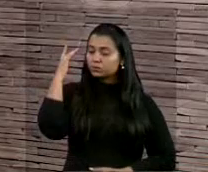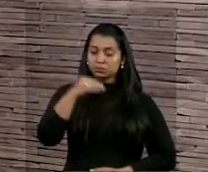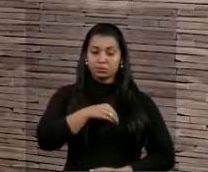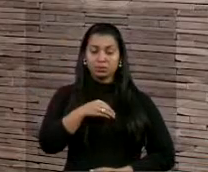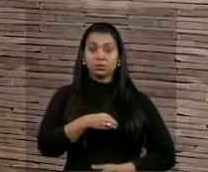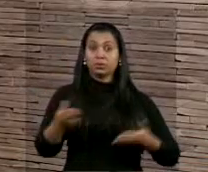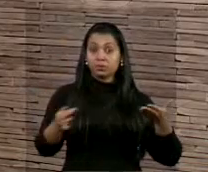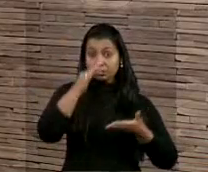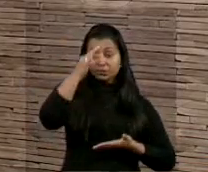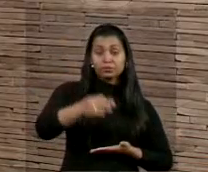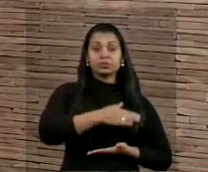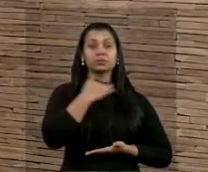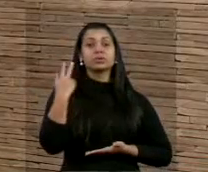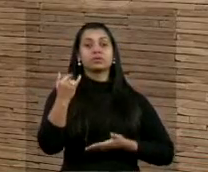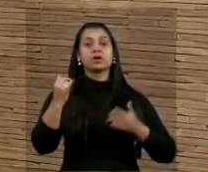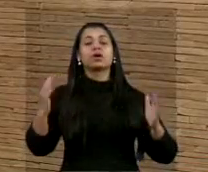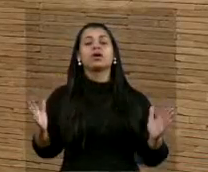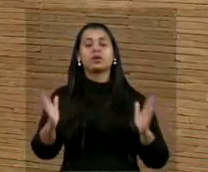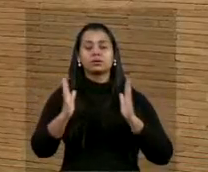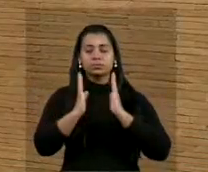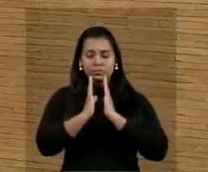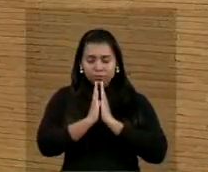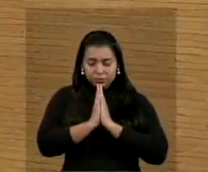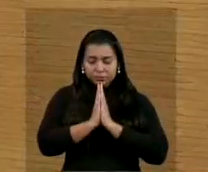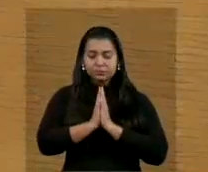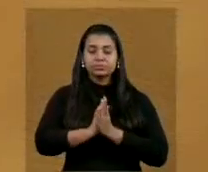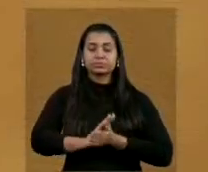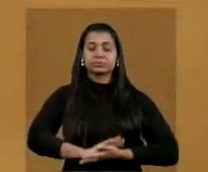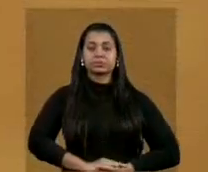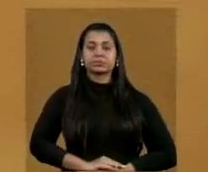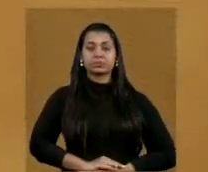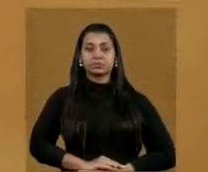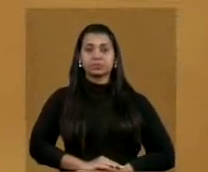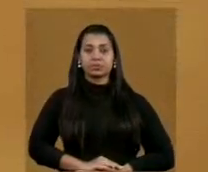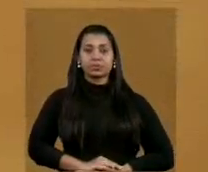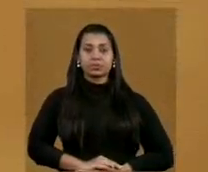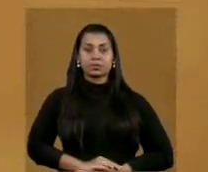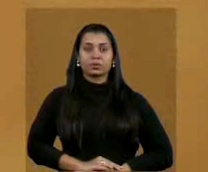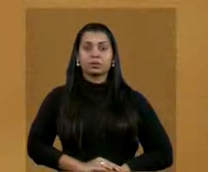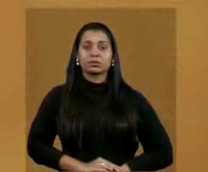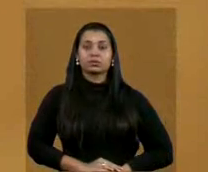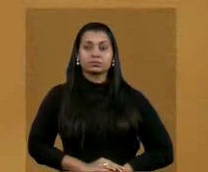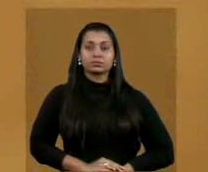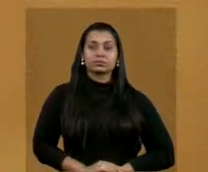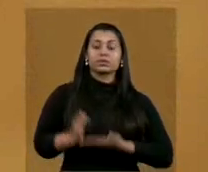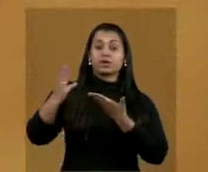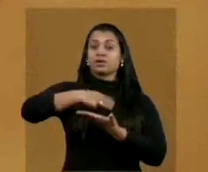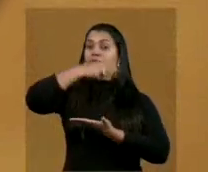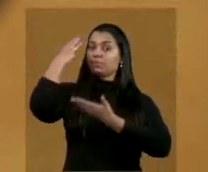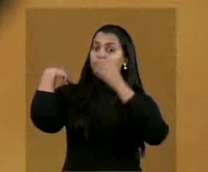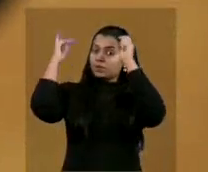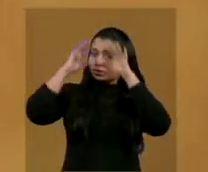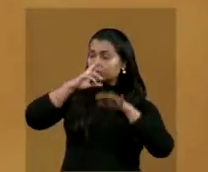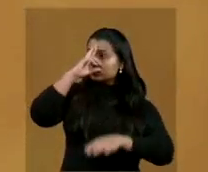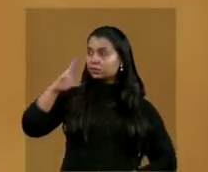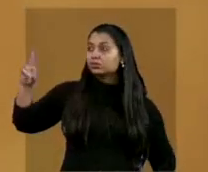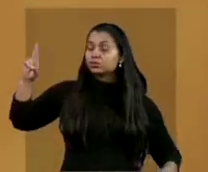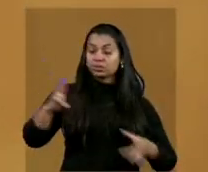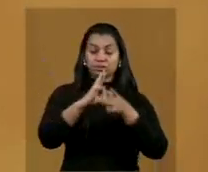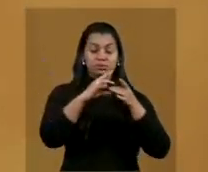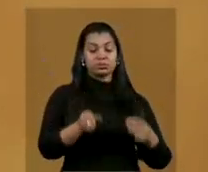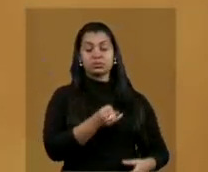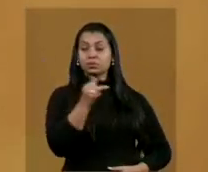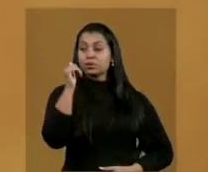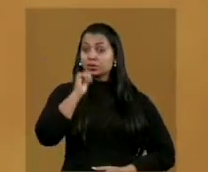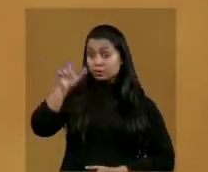de Deus, rogai por nós, pecadores, agora e na hora de nossa morte. Amém. Ave Maria, cheia